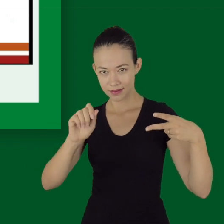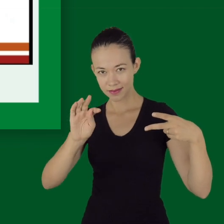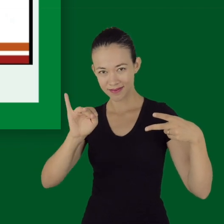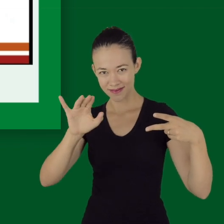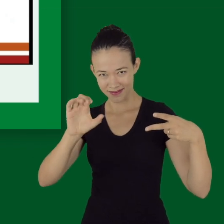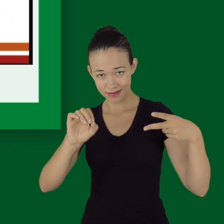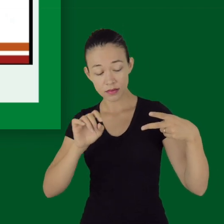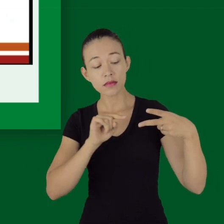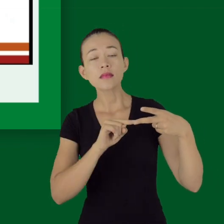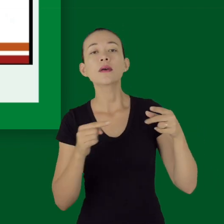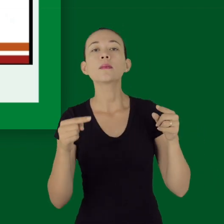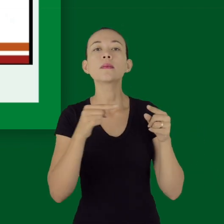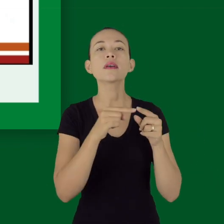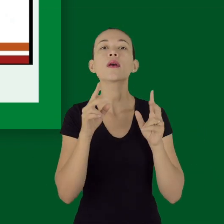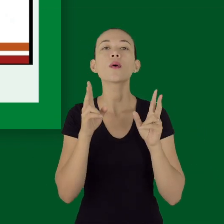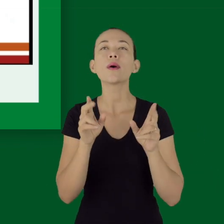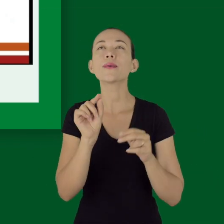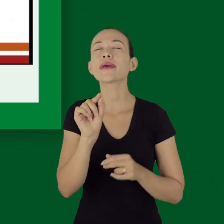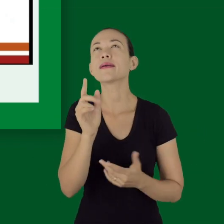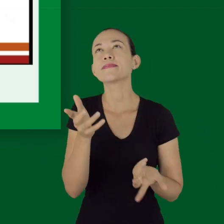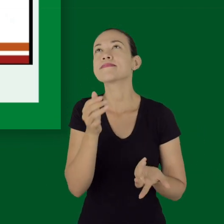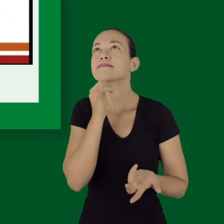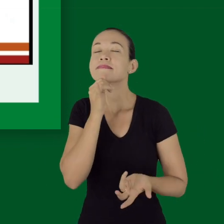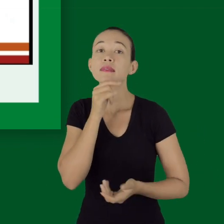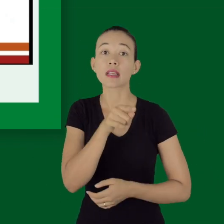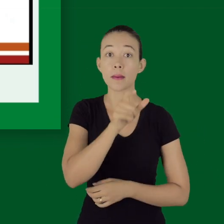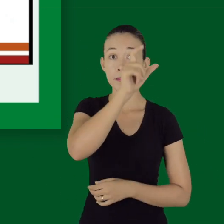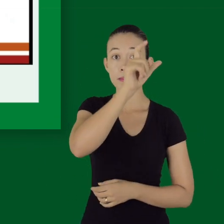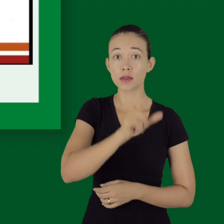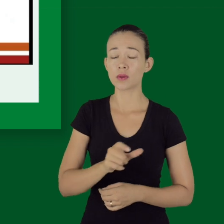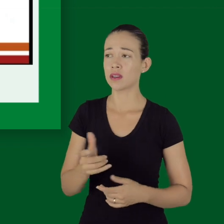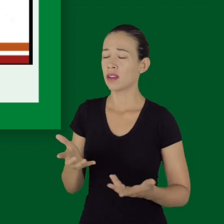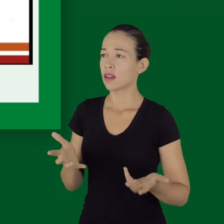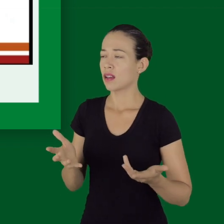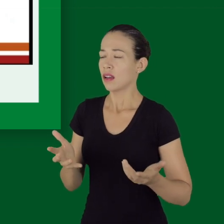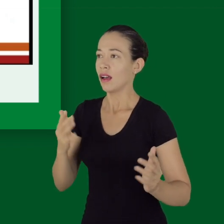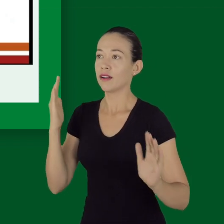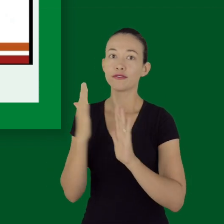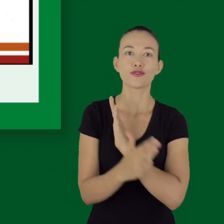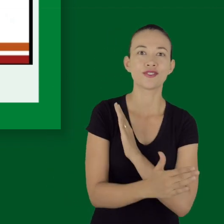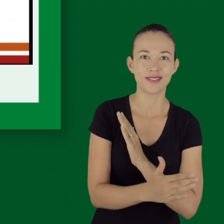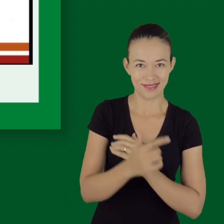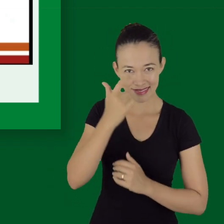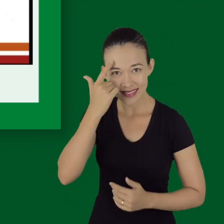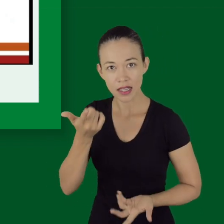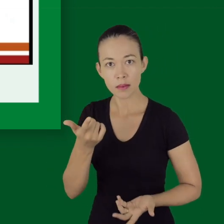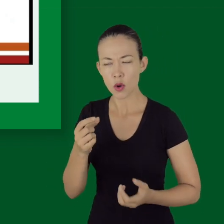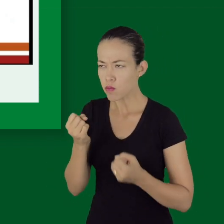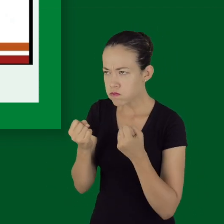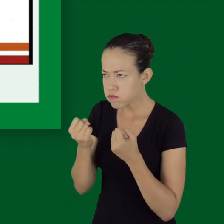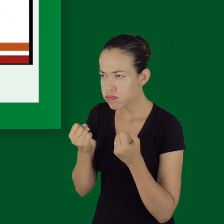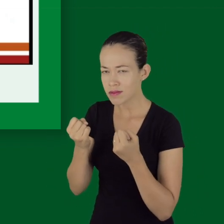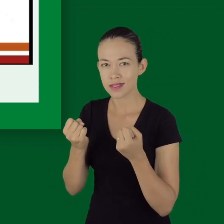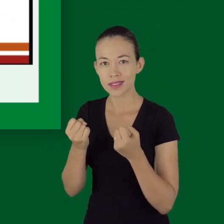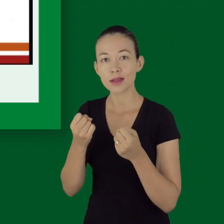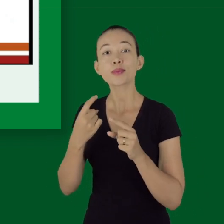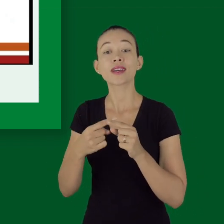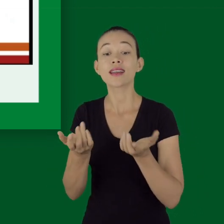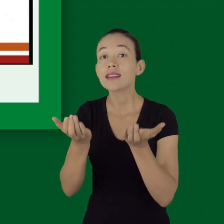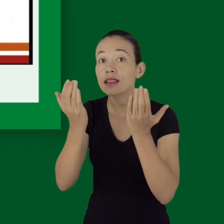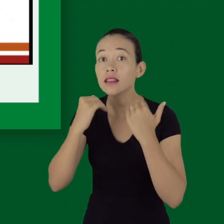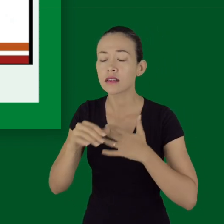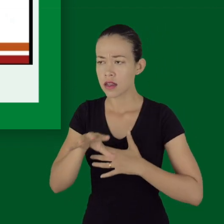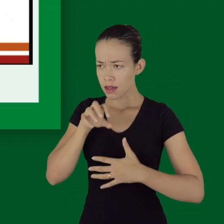quando o paciente vai, respostas de fuga ou de luta, né? Então, no momento que eu preciso de aumentar a frequência respiratória,